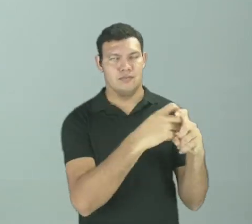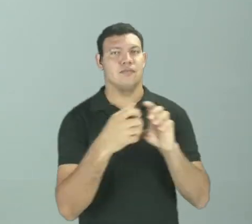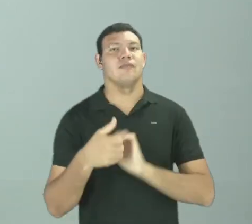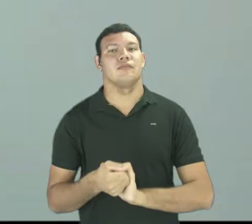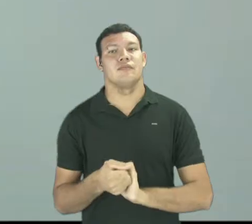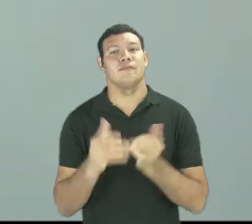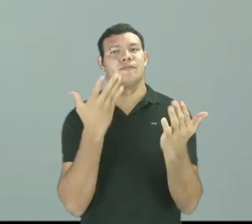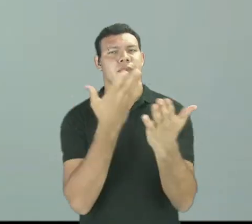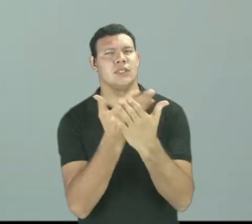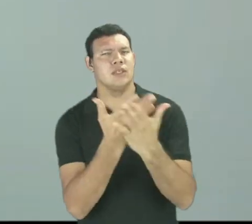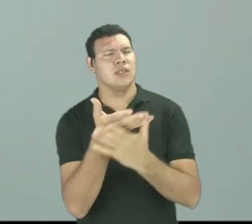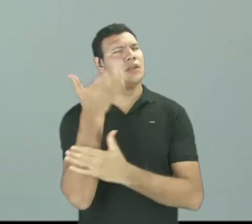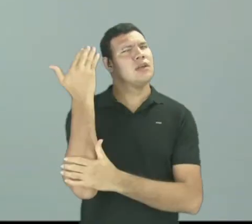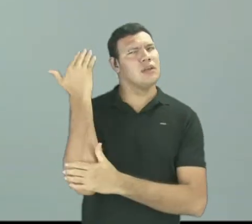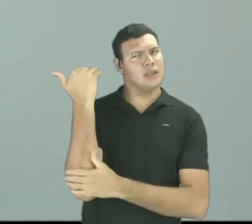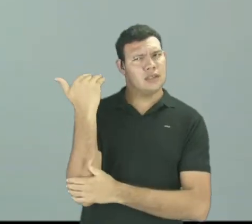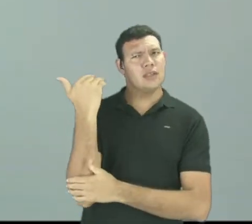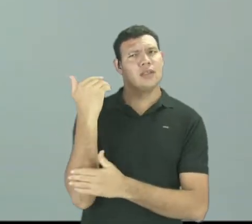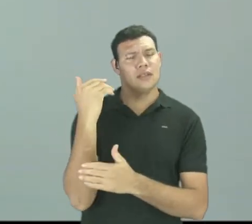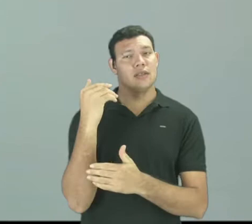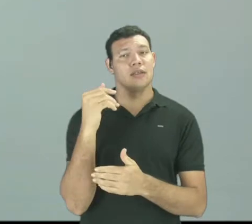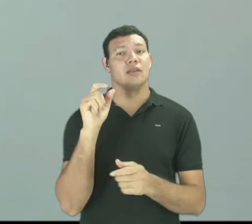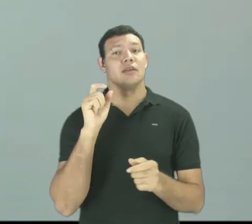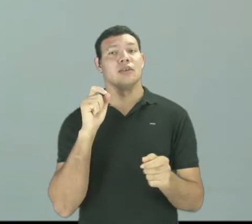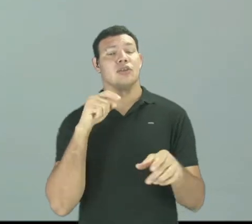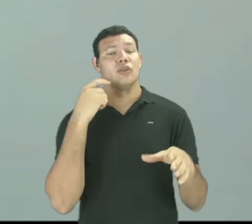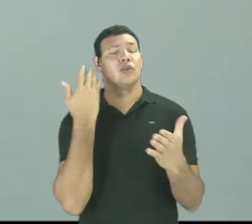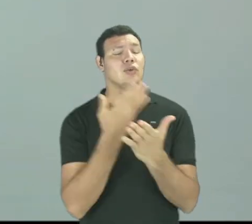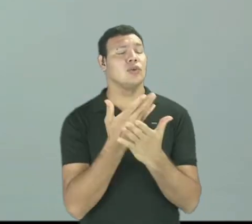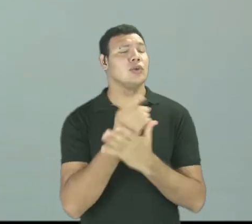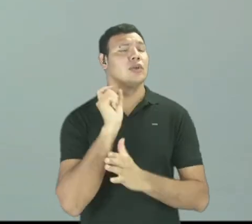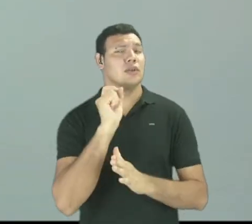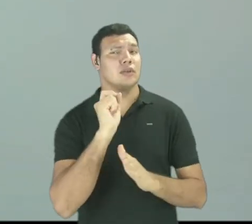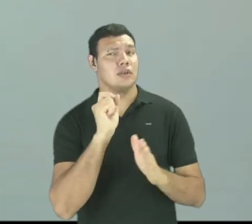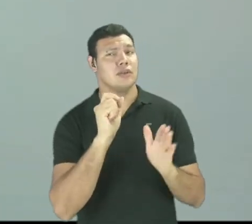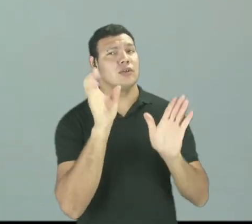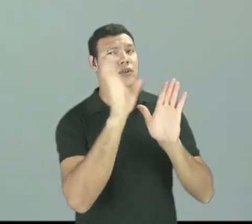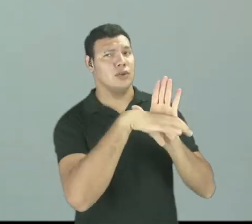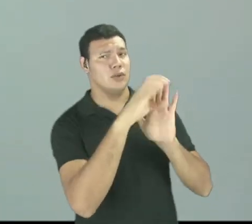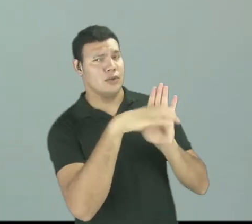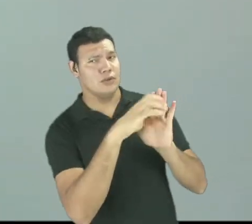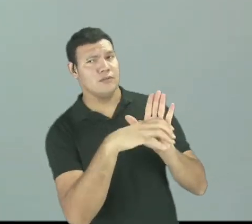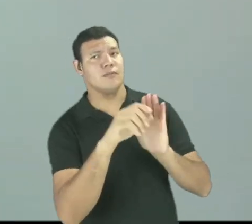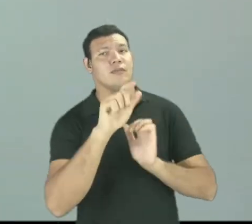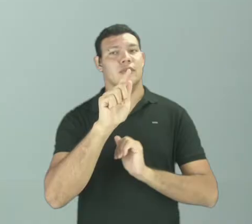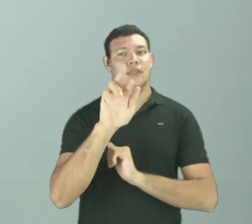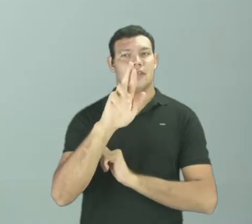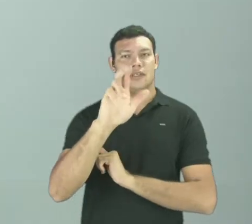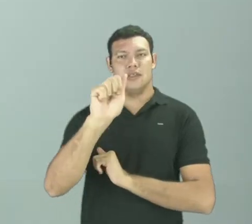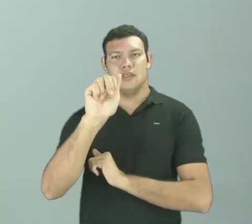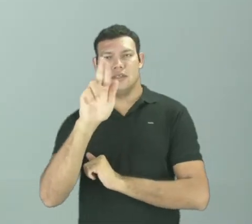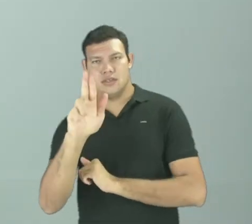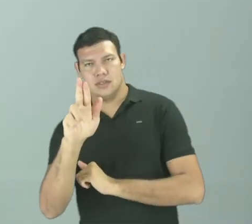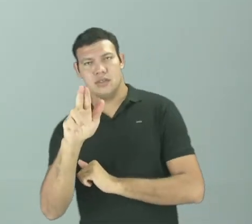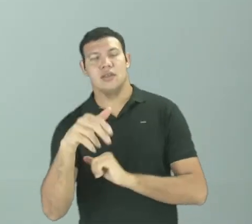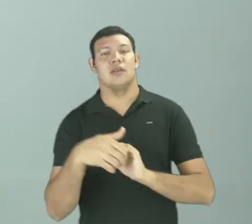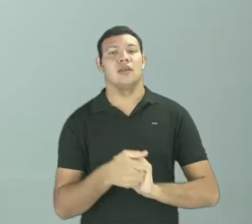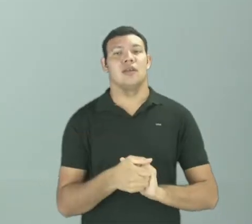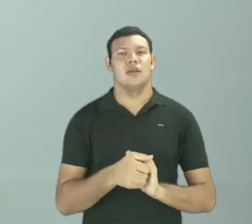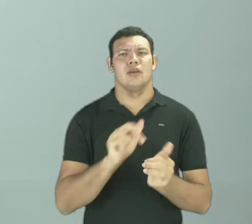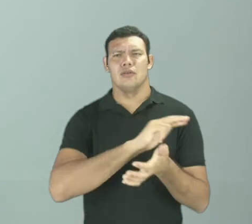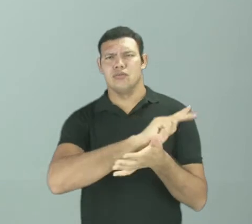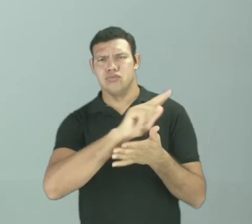nós trabalhamos a definição de polinômio, o seu valor numérico, o grau, né? E nós trabalhamos